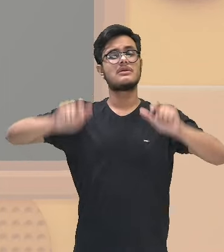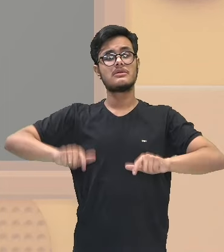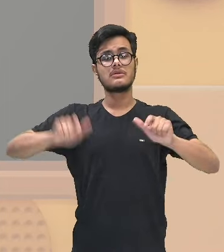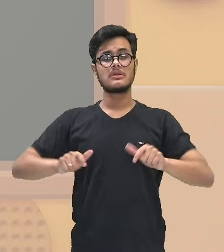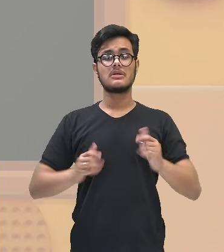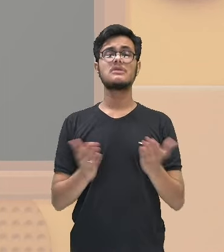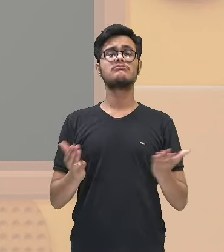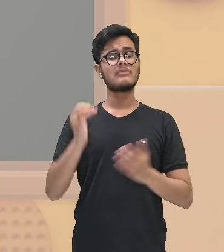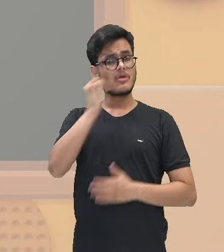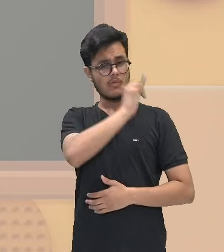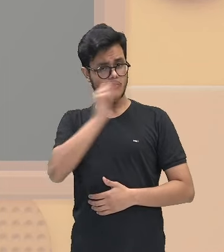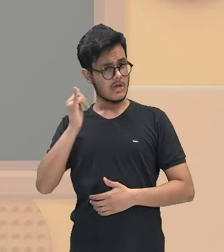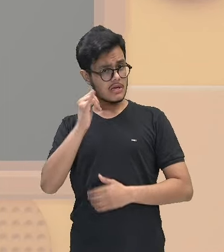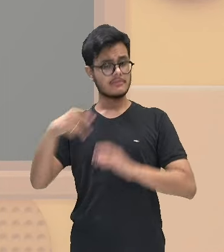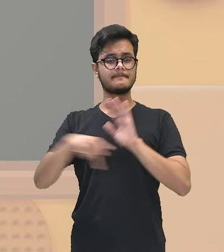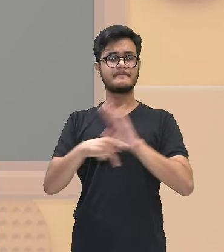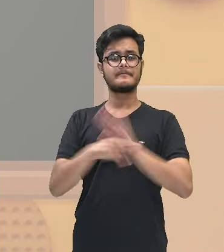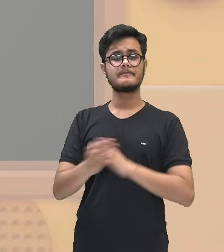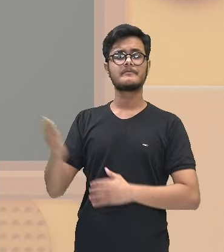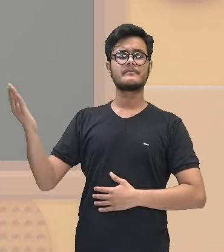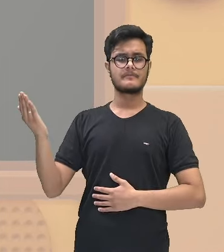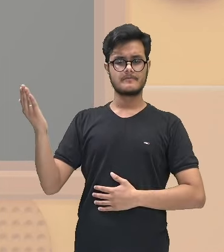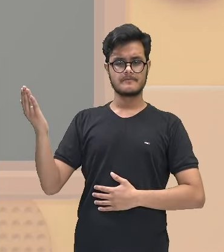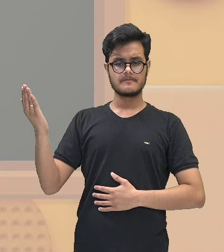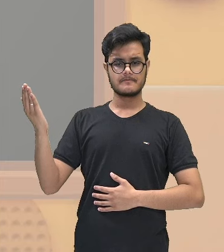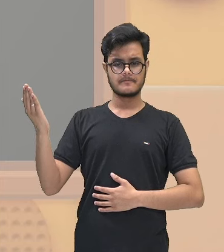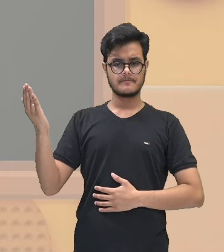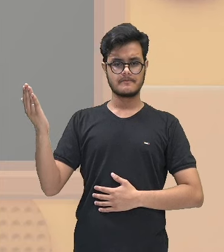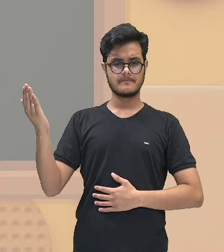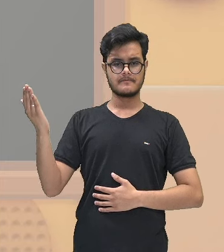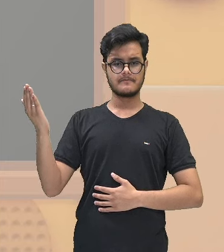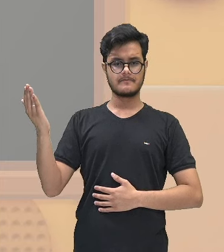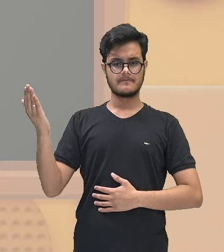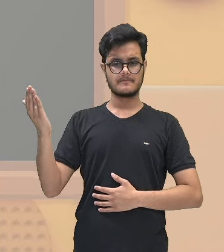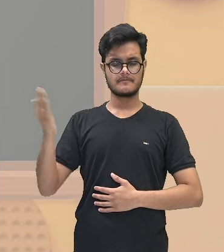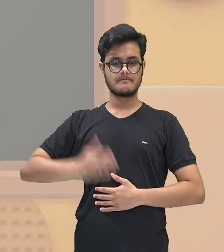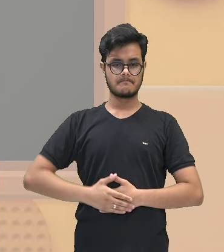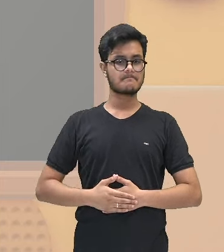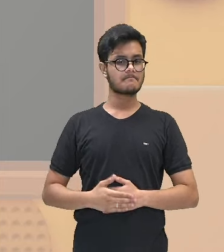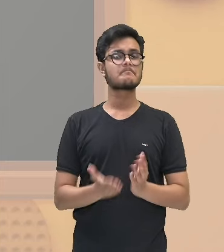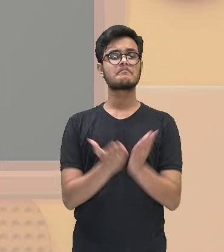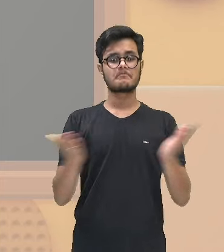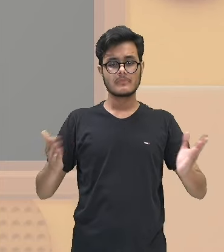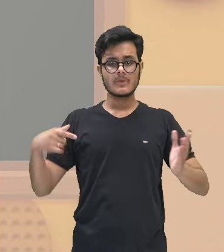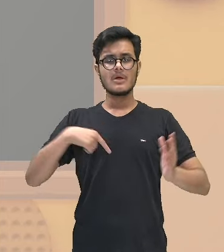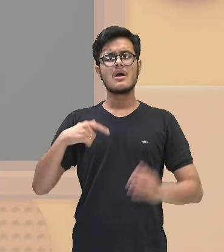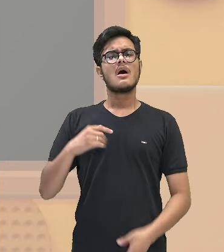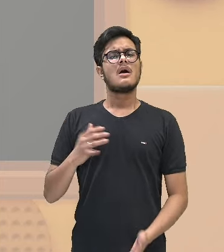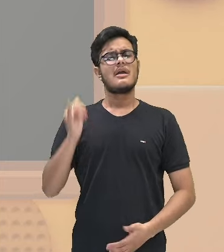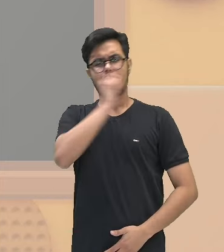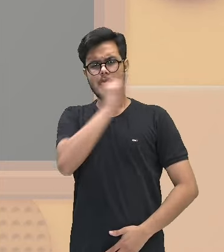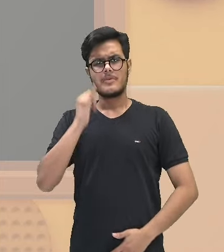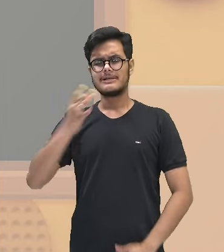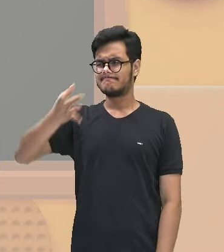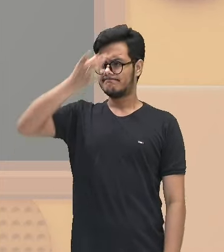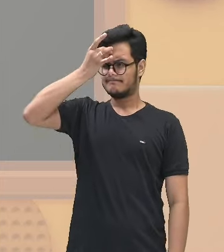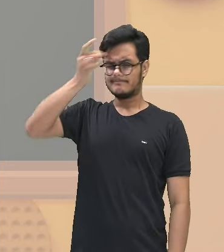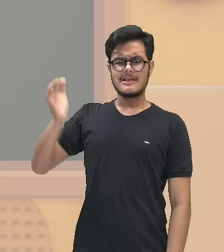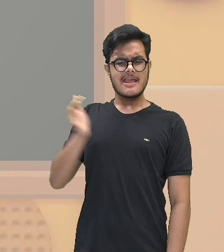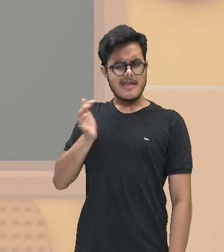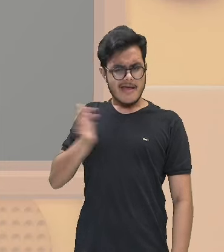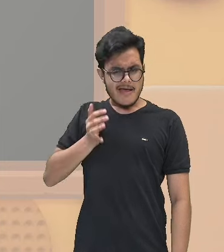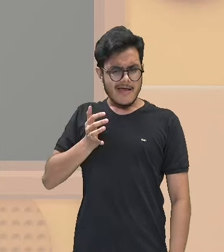cidades italianas, como Florença, Veneza e Gênova, por conta das riquezas acumuladas pela